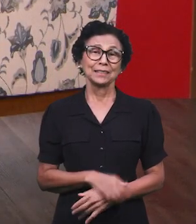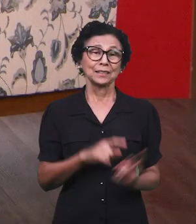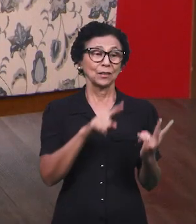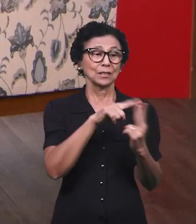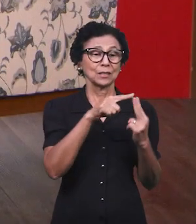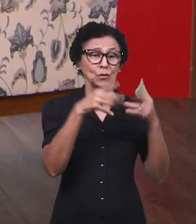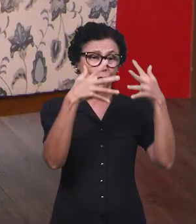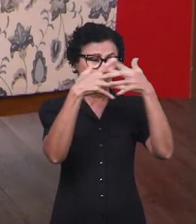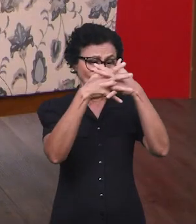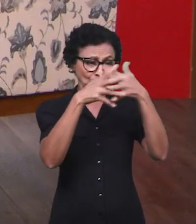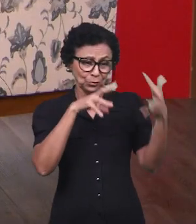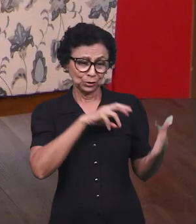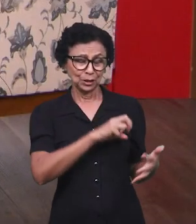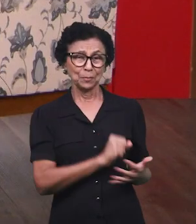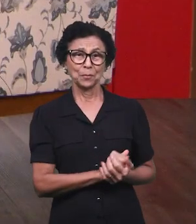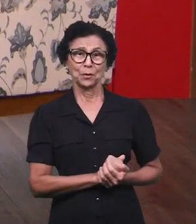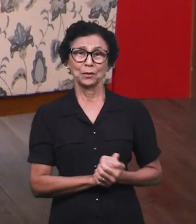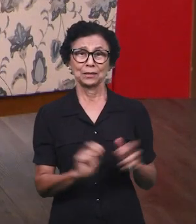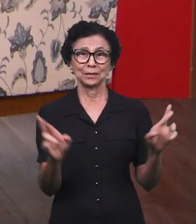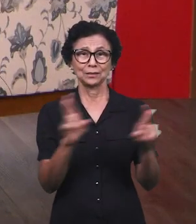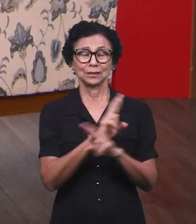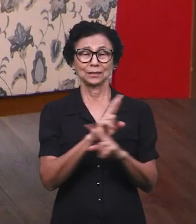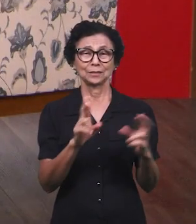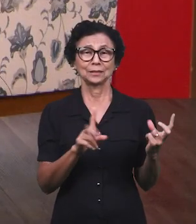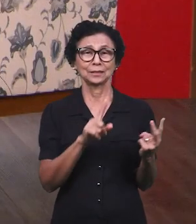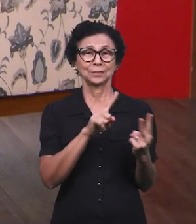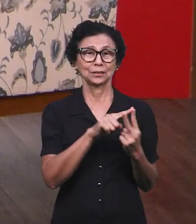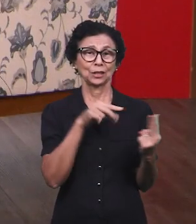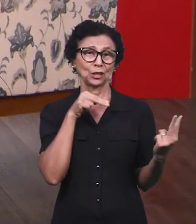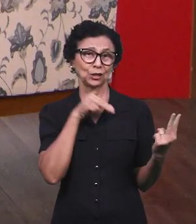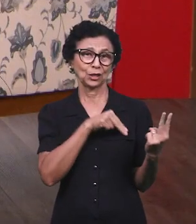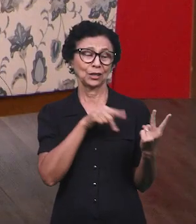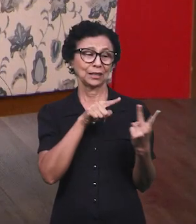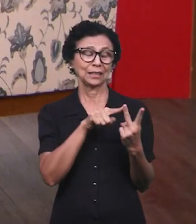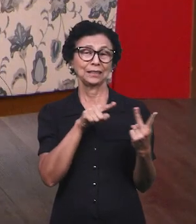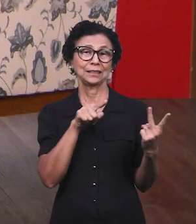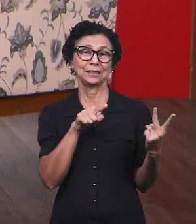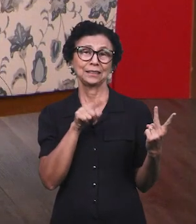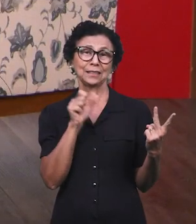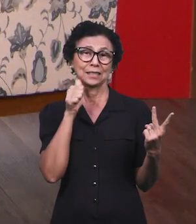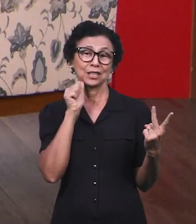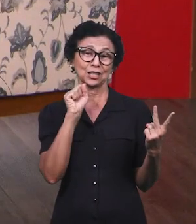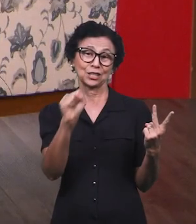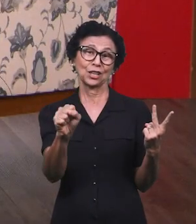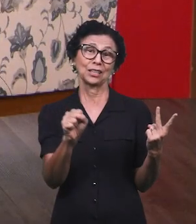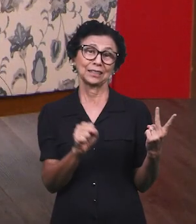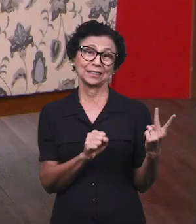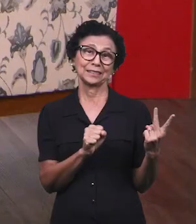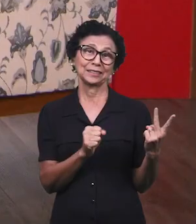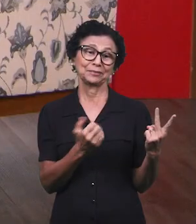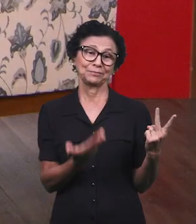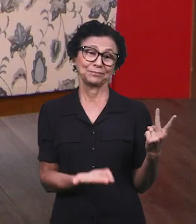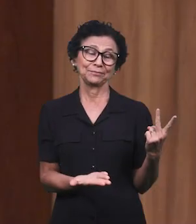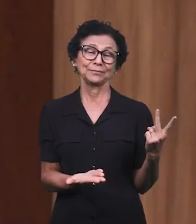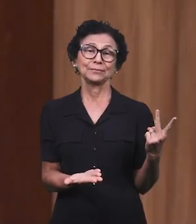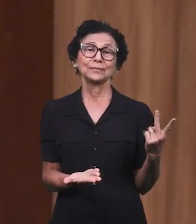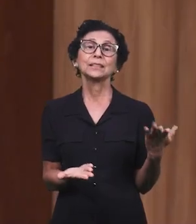essa convivência nora e sogra. E aqui tem uma coisa que eu acho fundamental nesse texto, que é a questão da